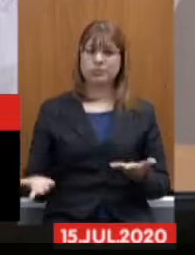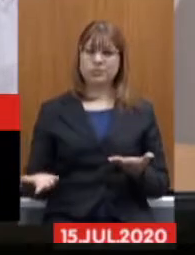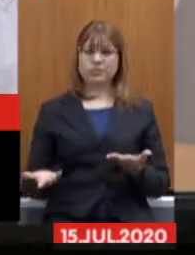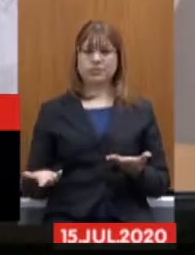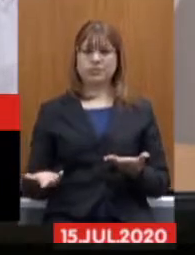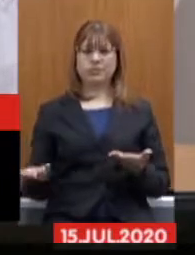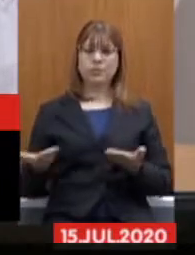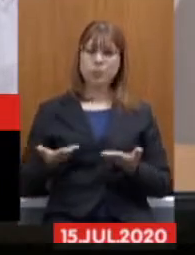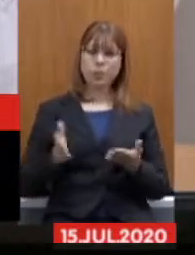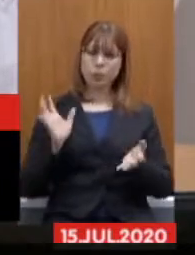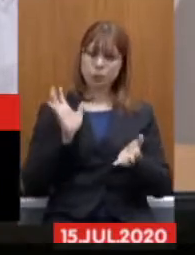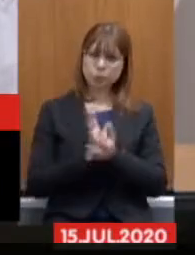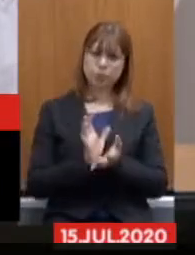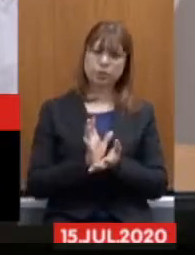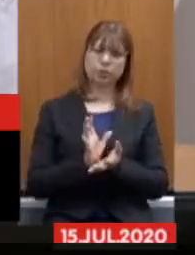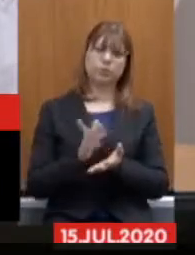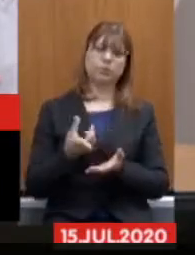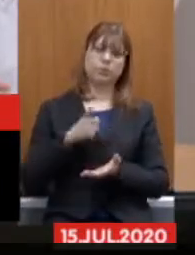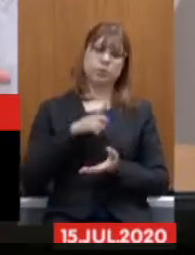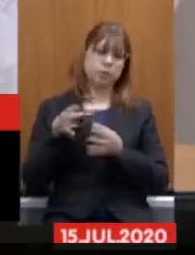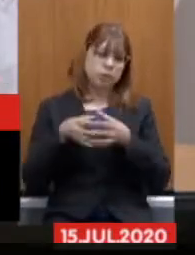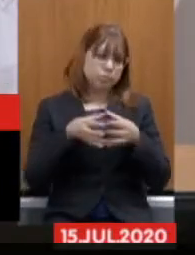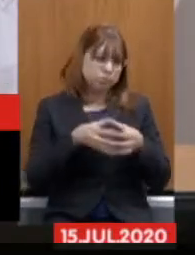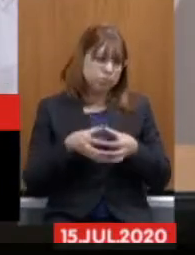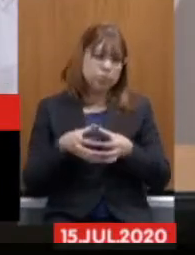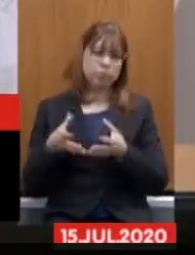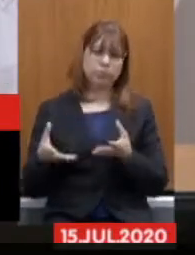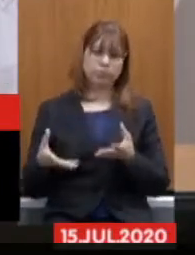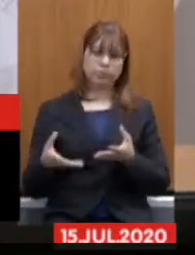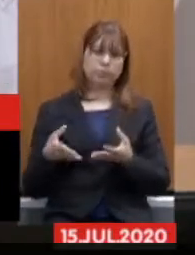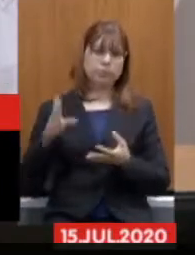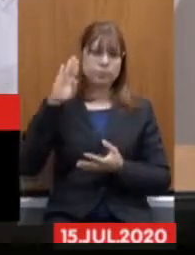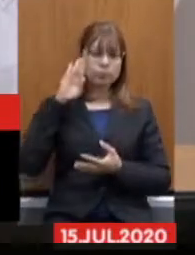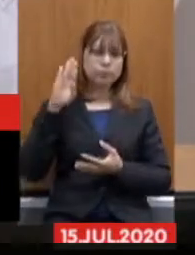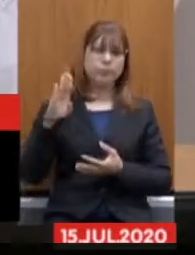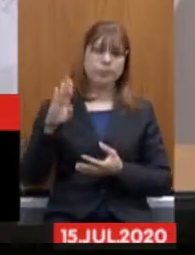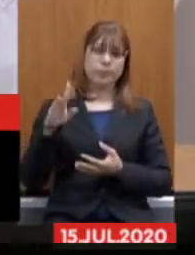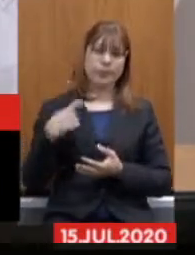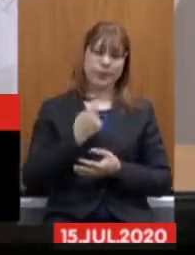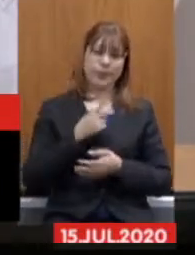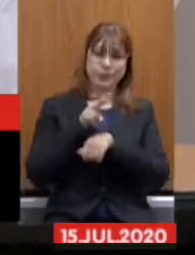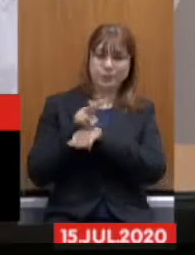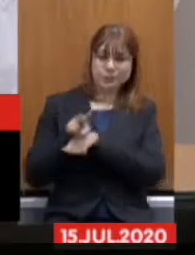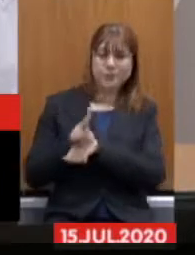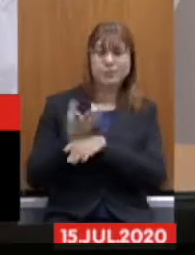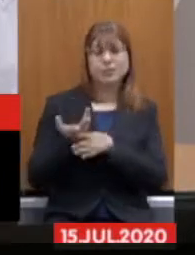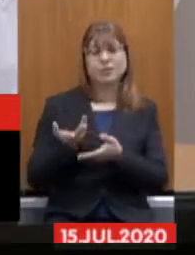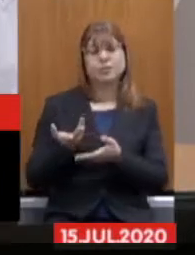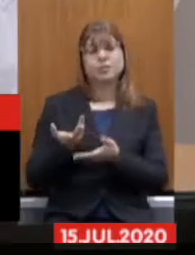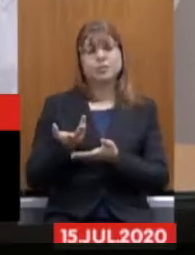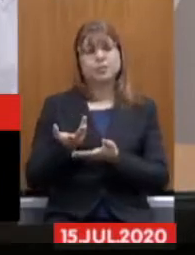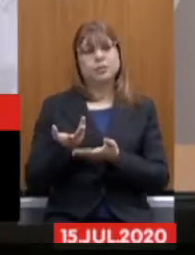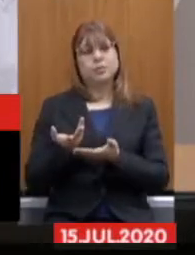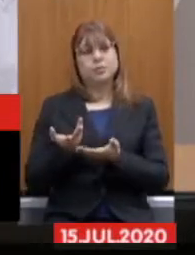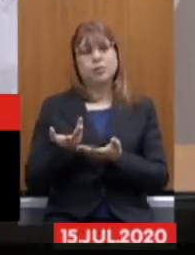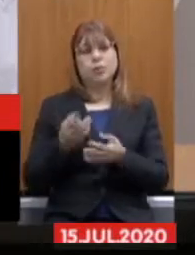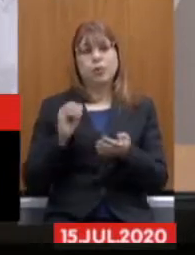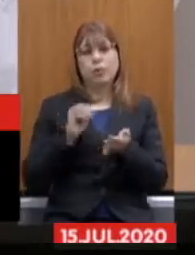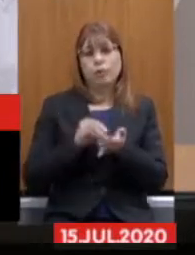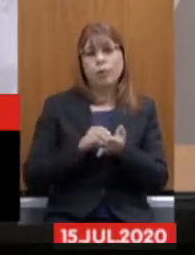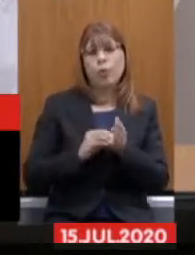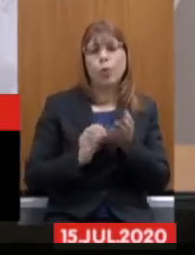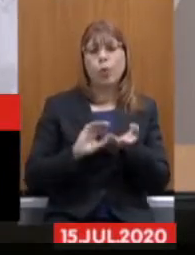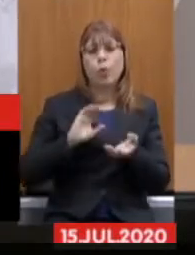temos a situação em vários setores e especialmente idosos acompanhamos a viram sanitária por falta de concurso